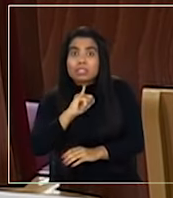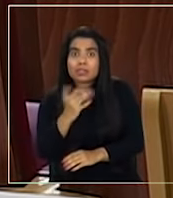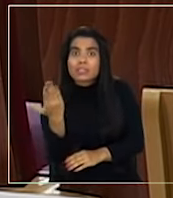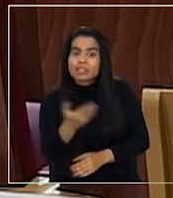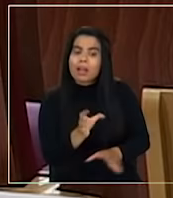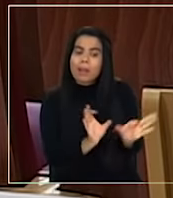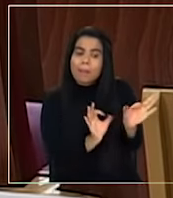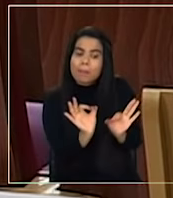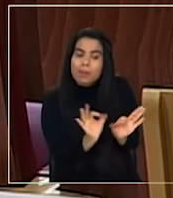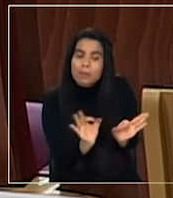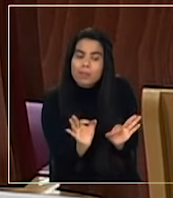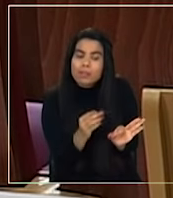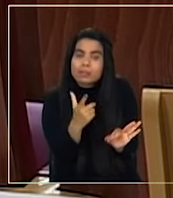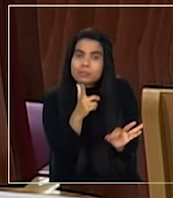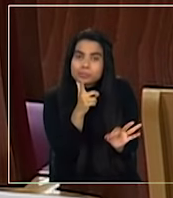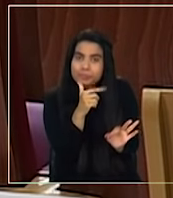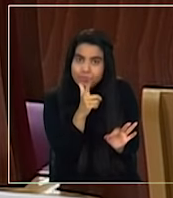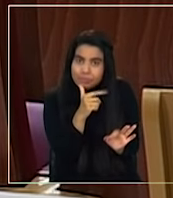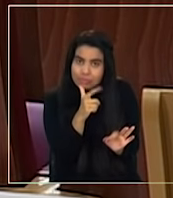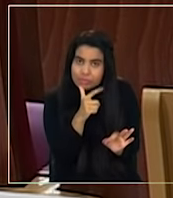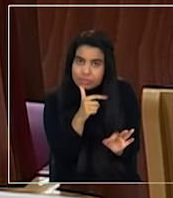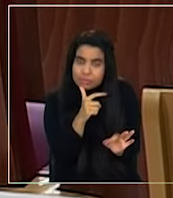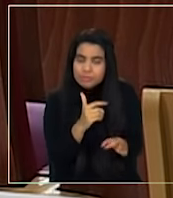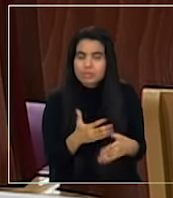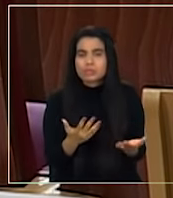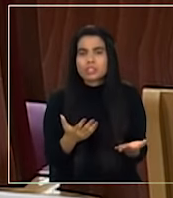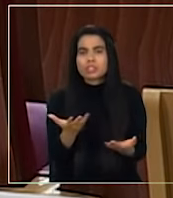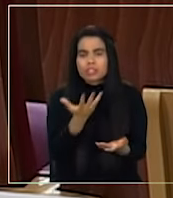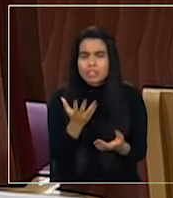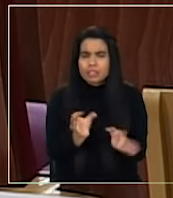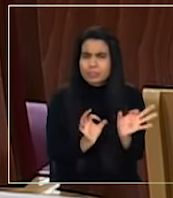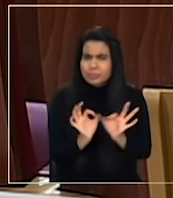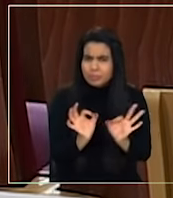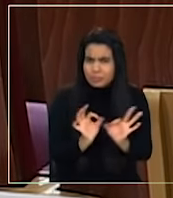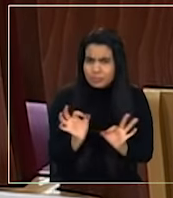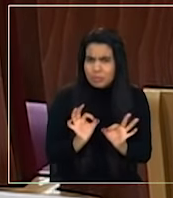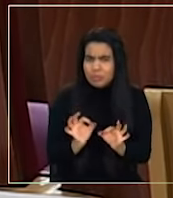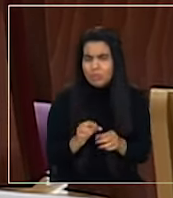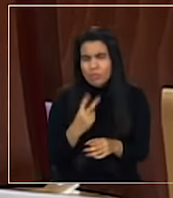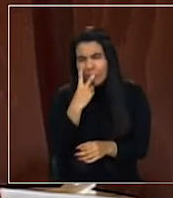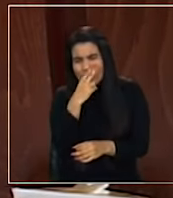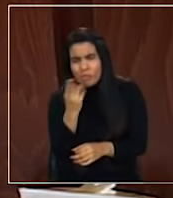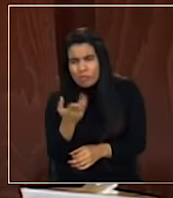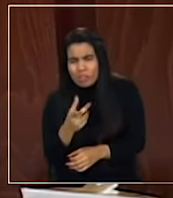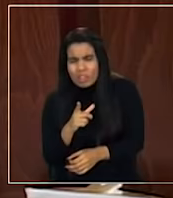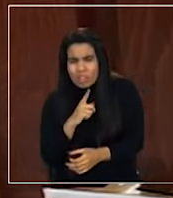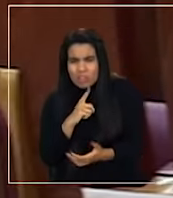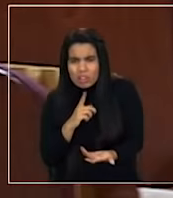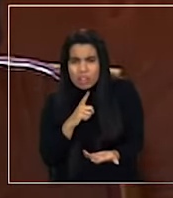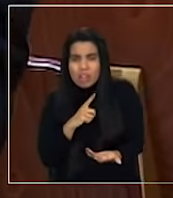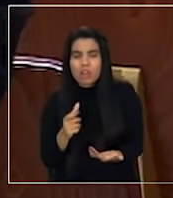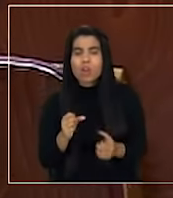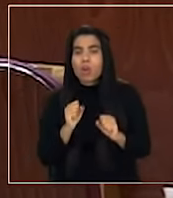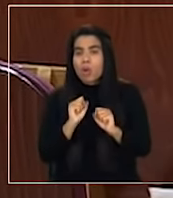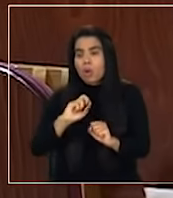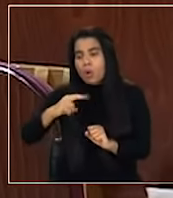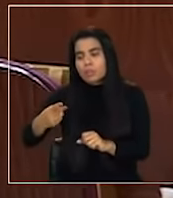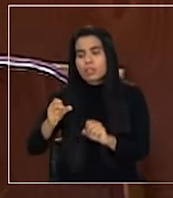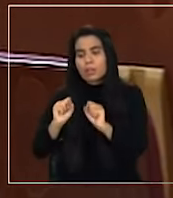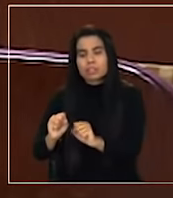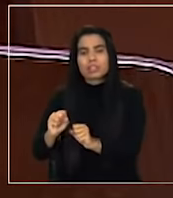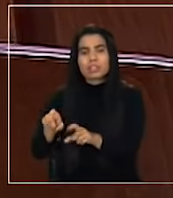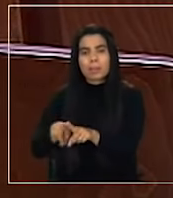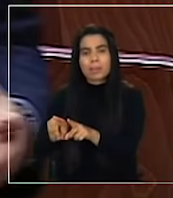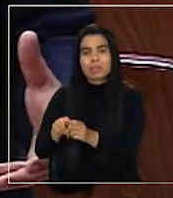com você uma garrafa d'água, eu queria que você preparasse aí, você deve ter a garrafa com água, você pode pegar uma garrafa vazia, encher